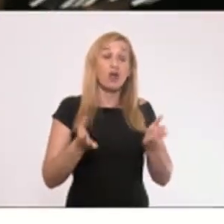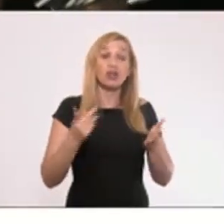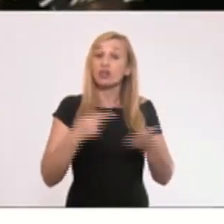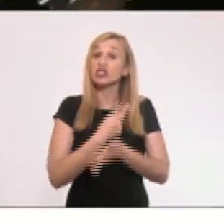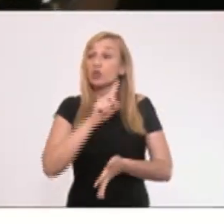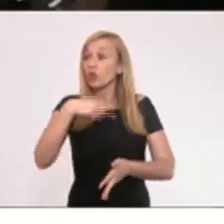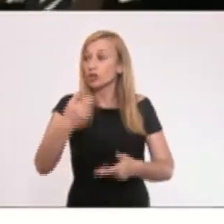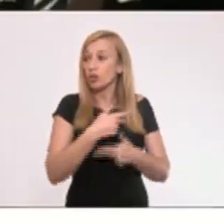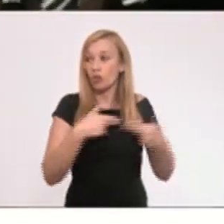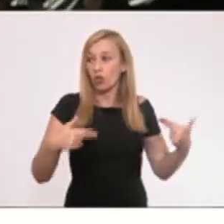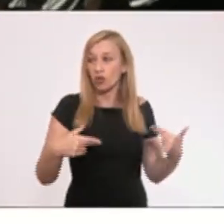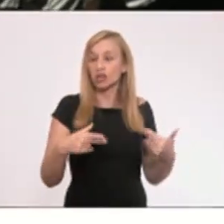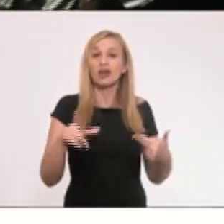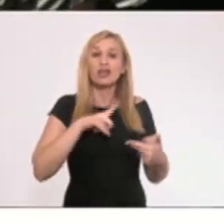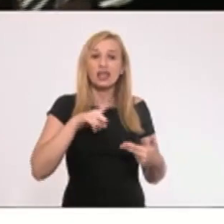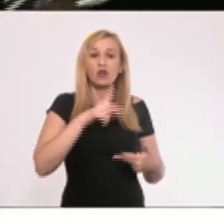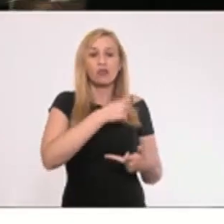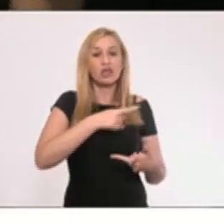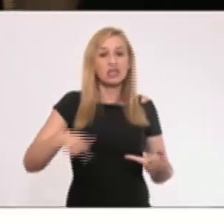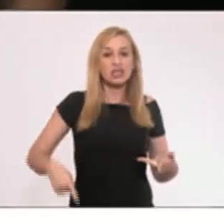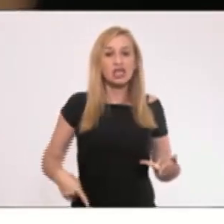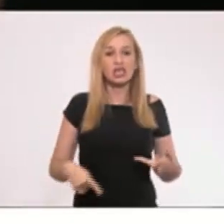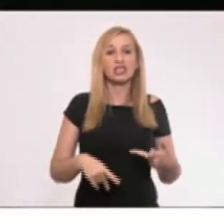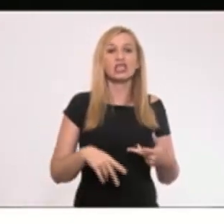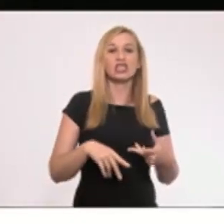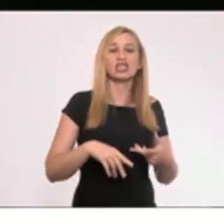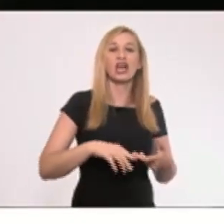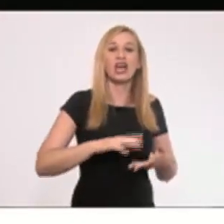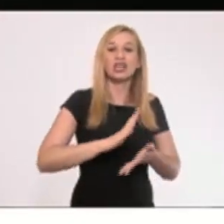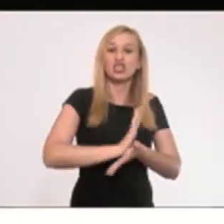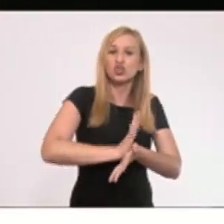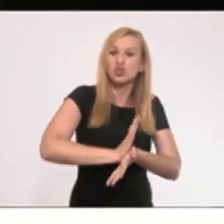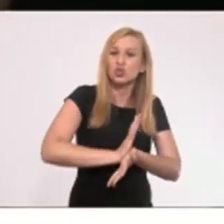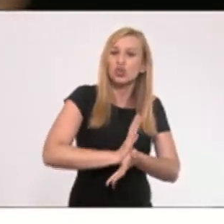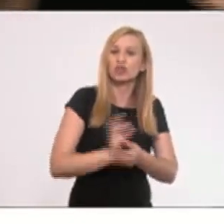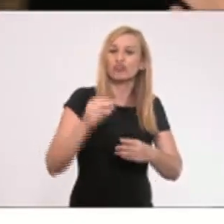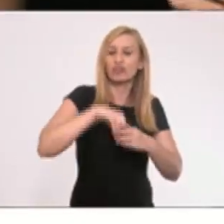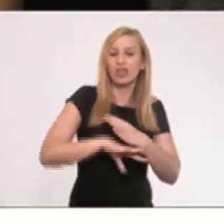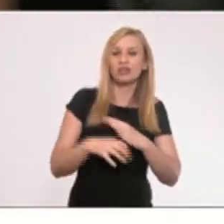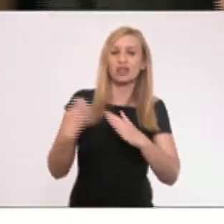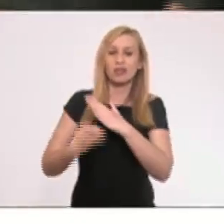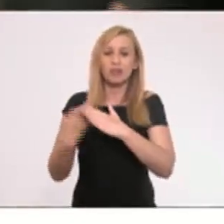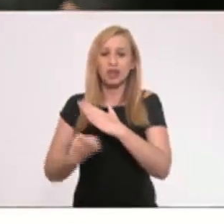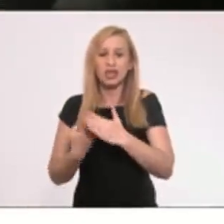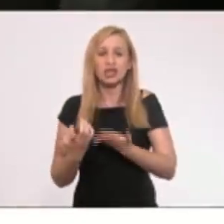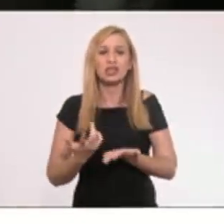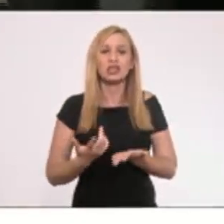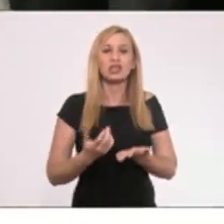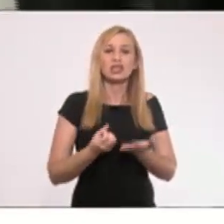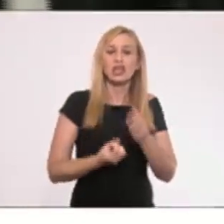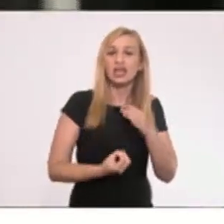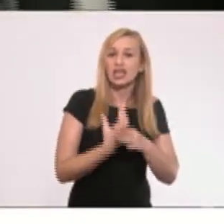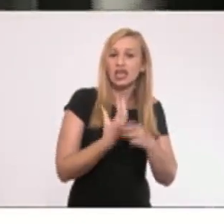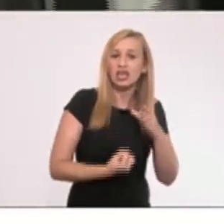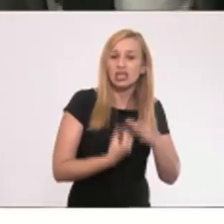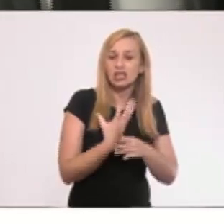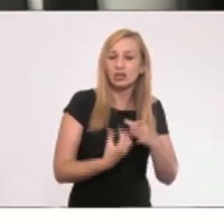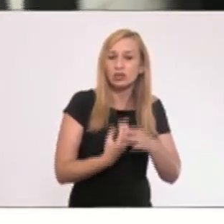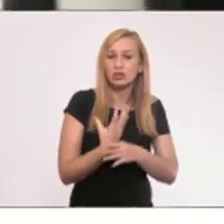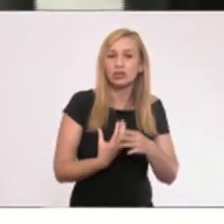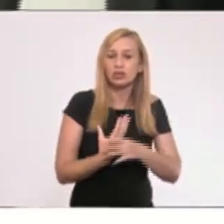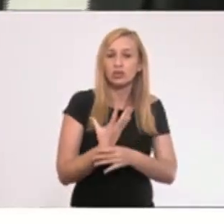outra coisa. Há um presidente que está desmontando por dentro a SEDAE, está criando, instaurando um